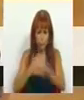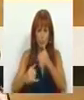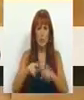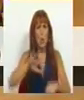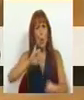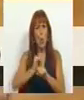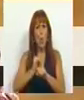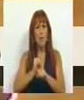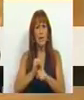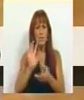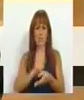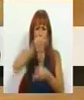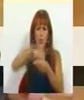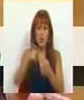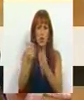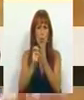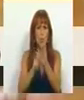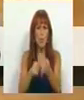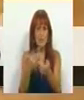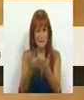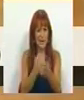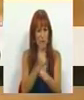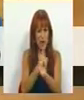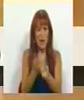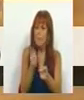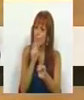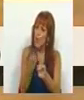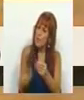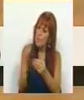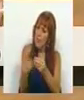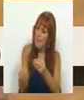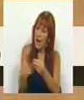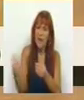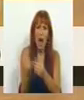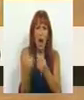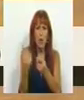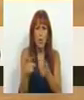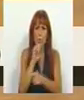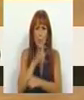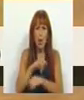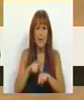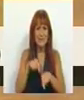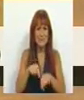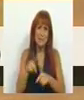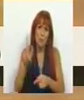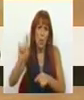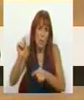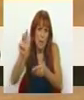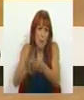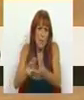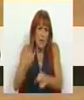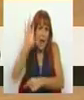substituída por uma outra que incorpore os pontos que já há dela constantes, mas que possa acrescentar algo que resulte do que vier a ser